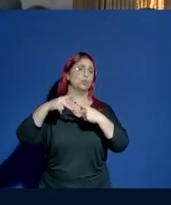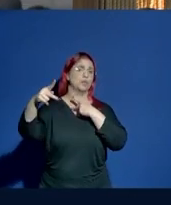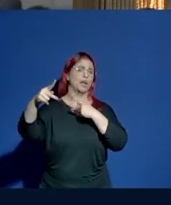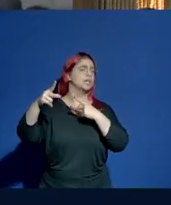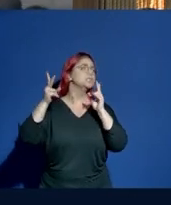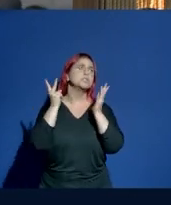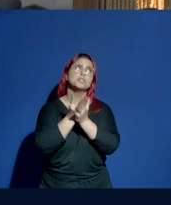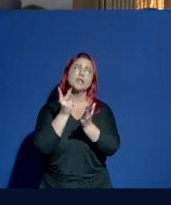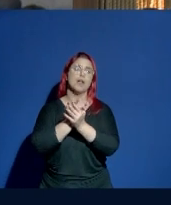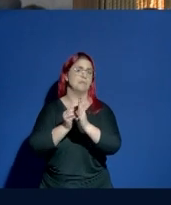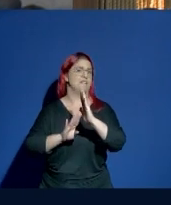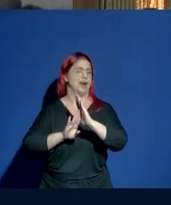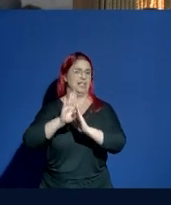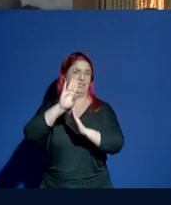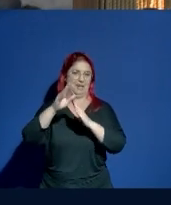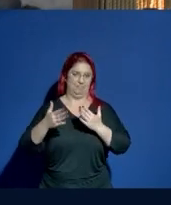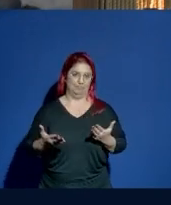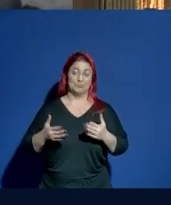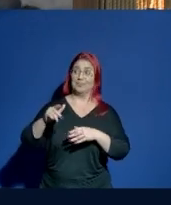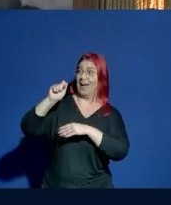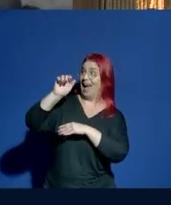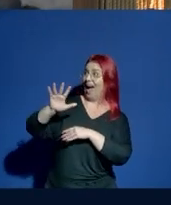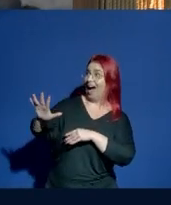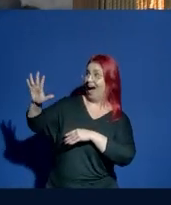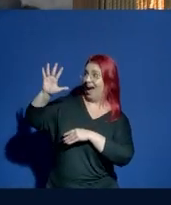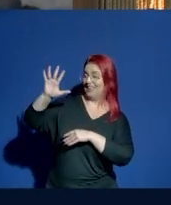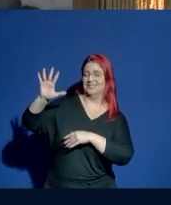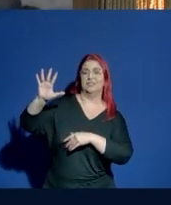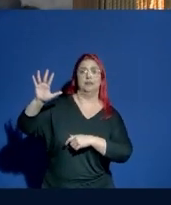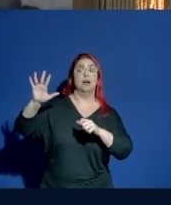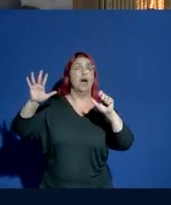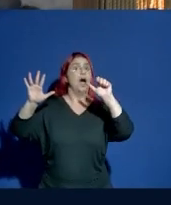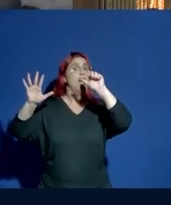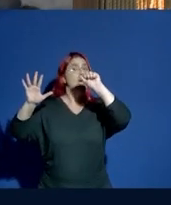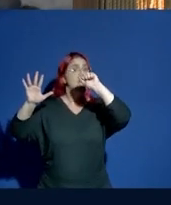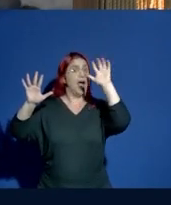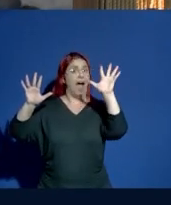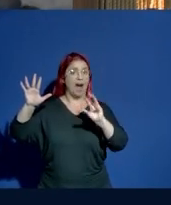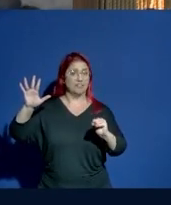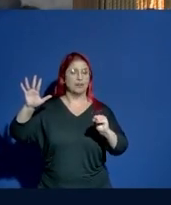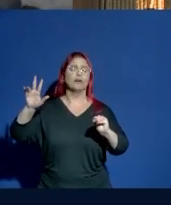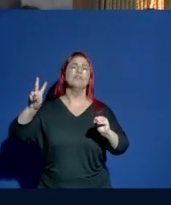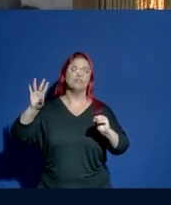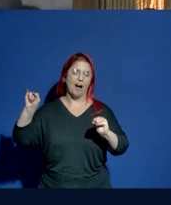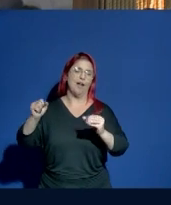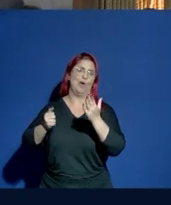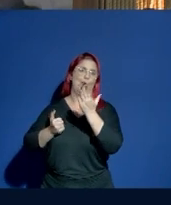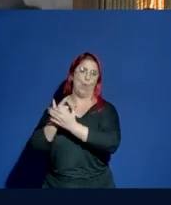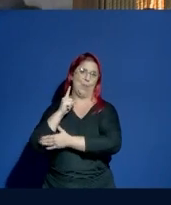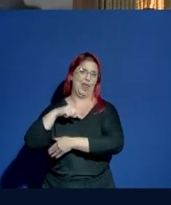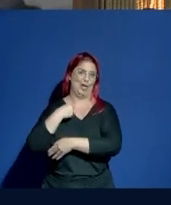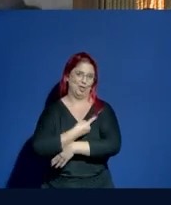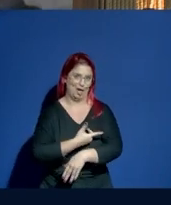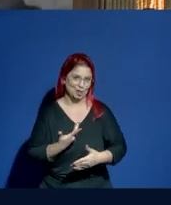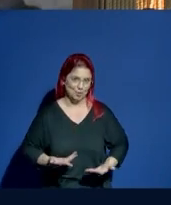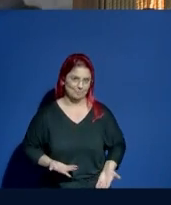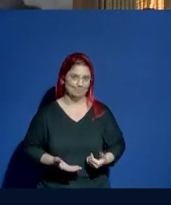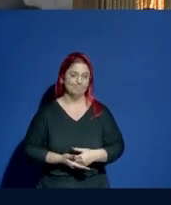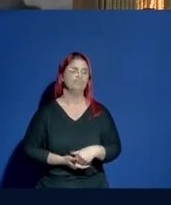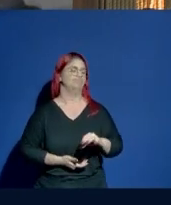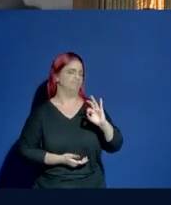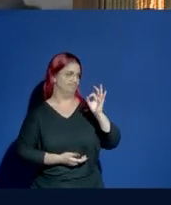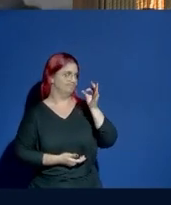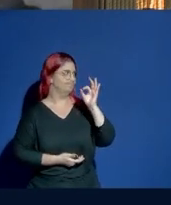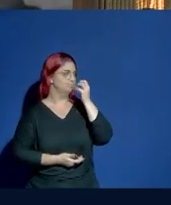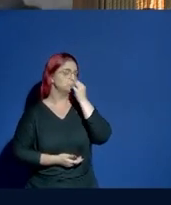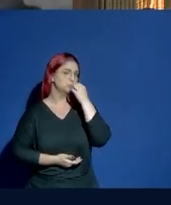crescimento, porque a Ásia e a África subsaariana vai consumir muito alimento. Muito bom.